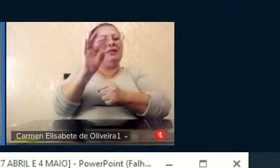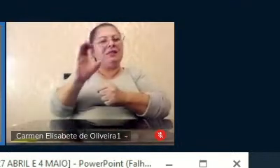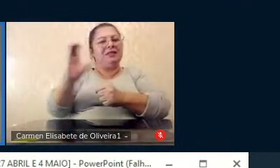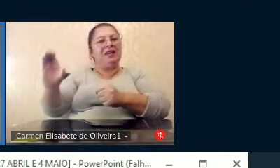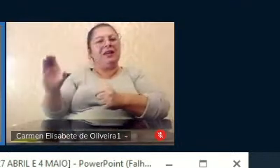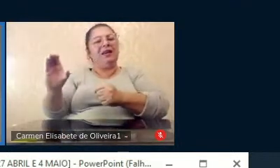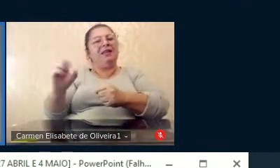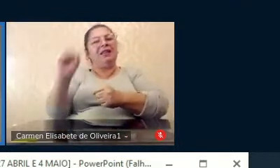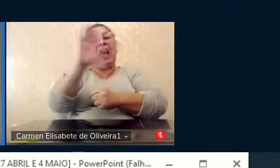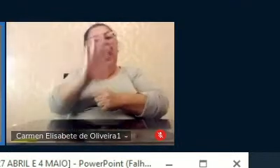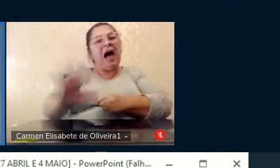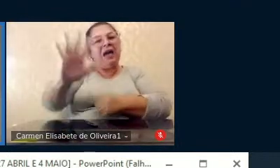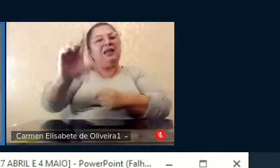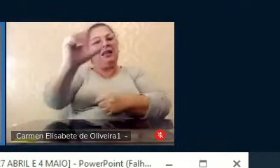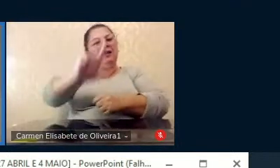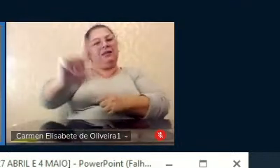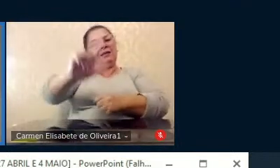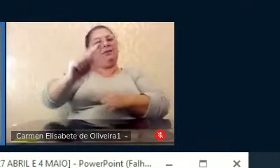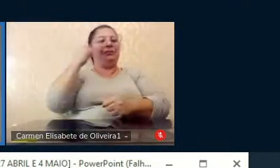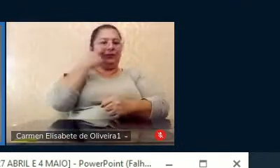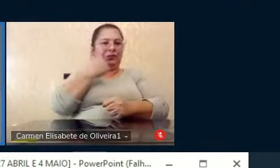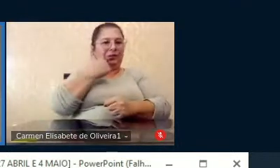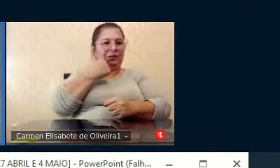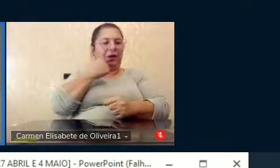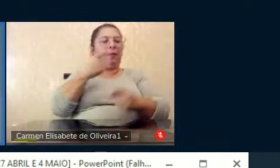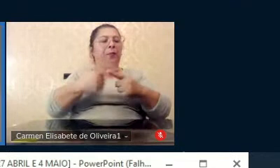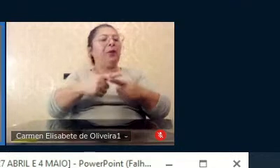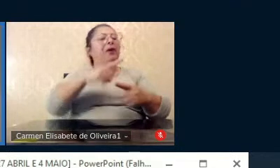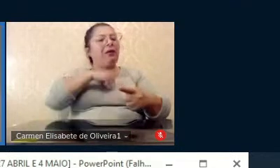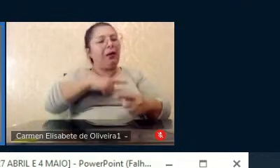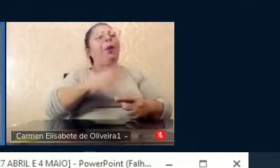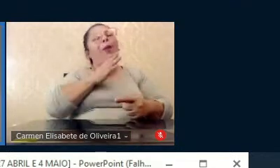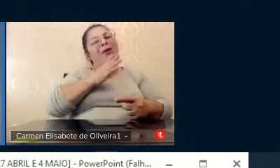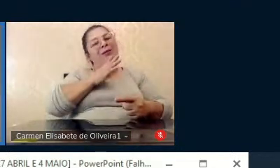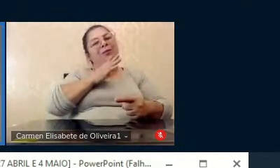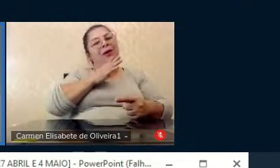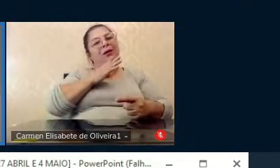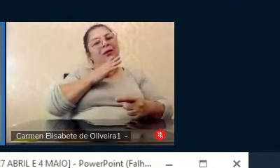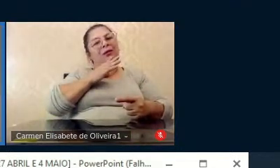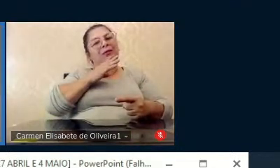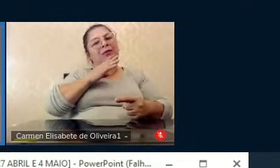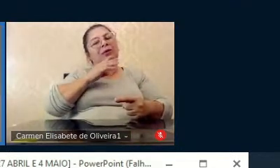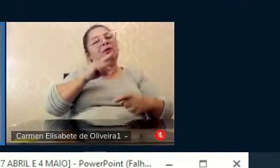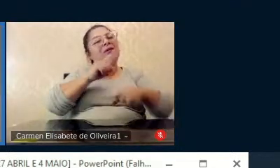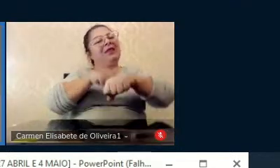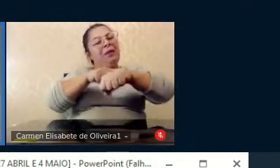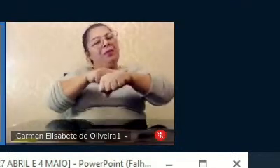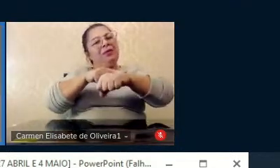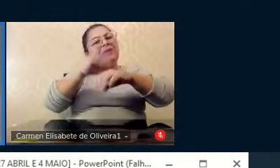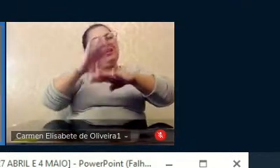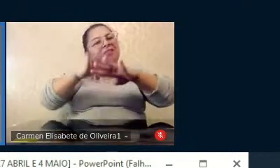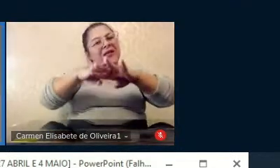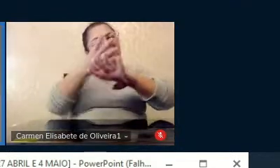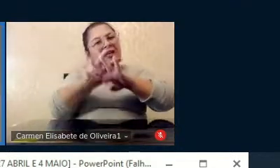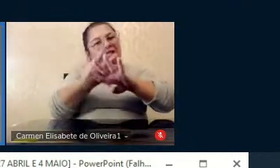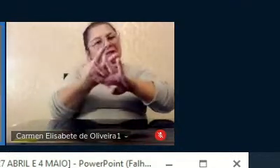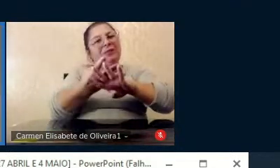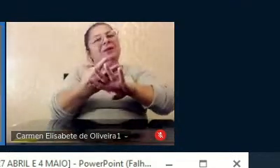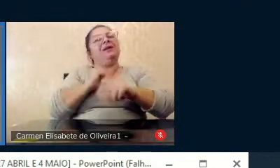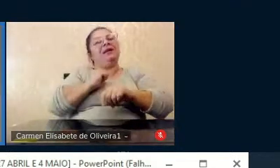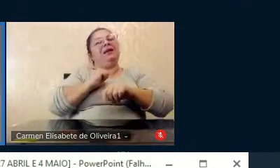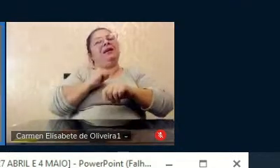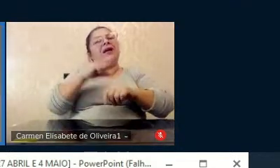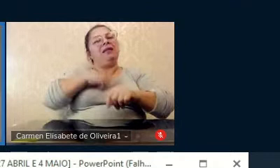literatura surda, em razão de alguns conhecimentos adquiridos durante a disciplina, que despertam a atenção, despertam